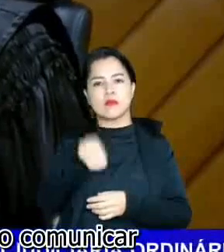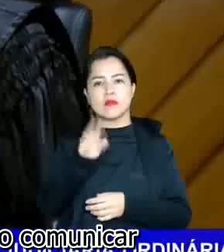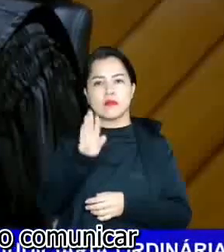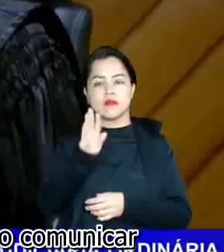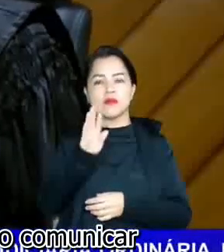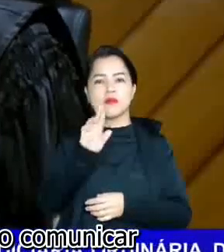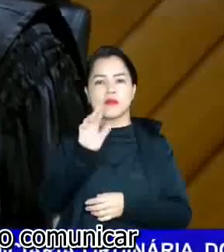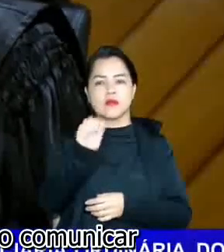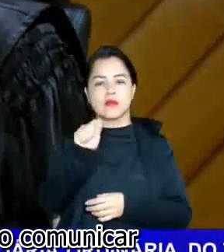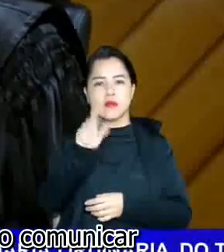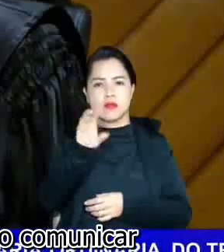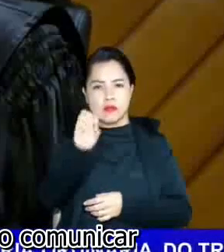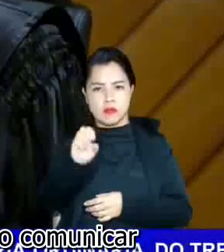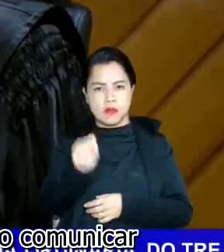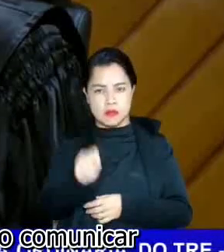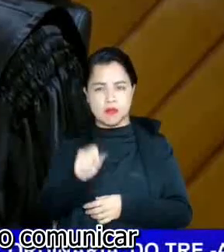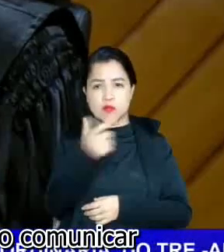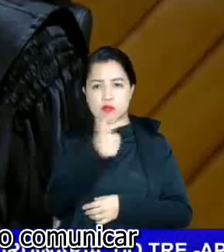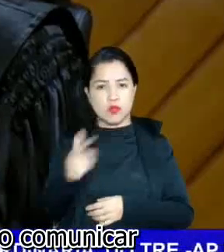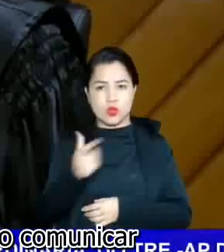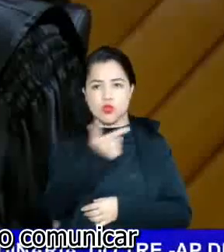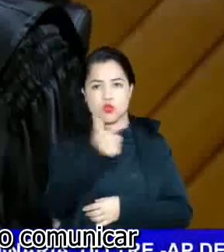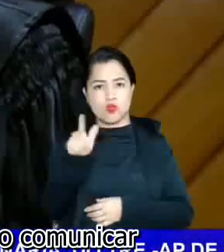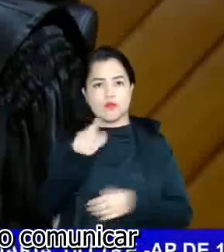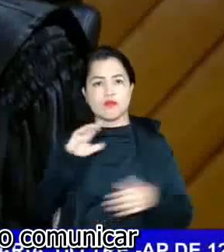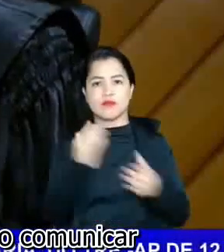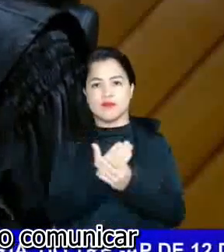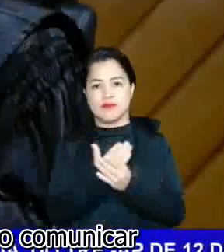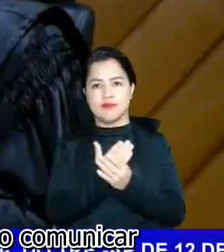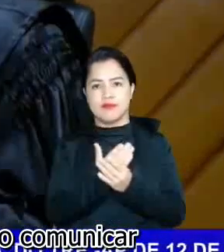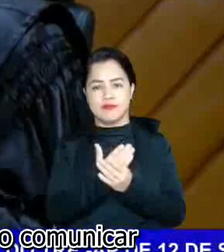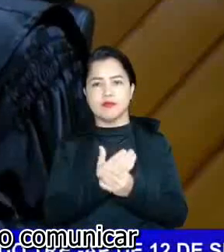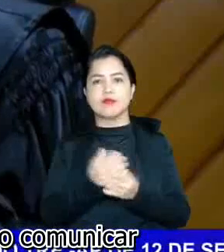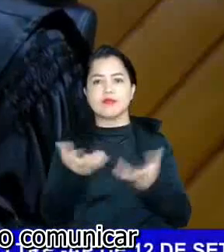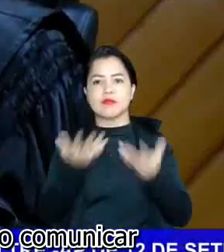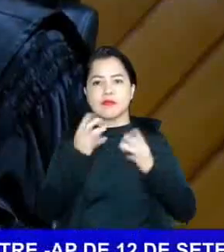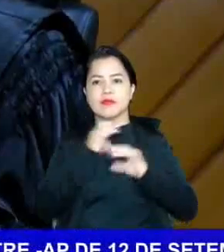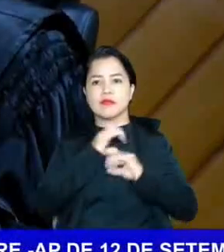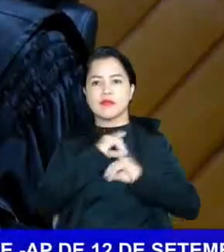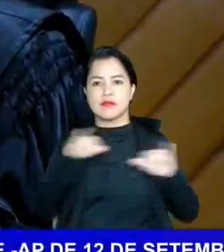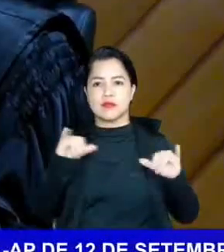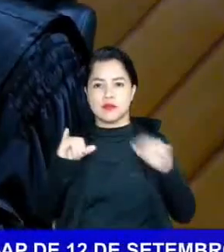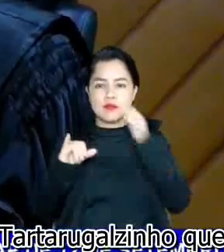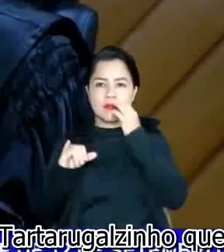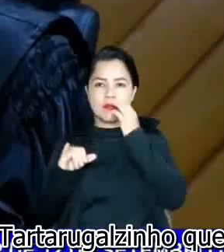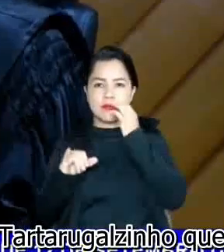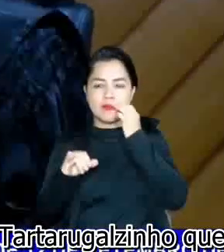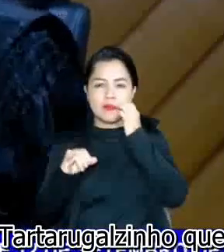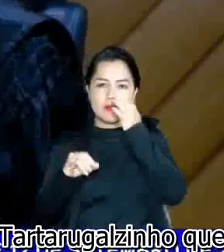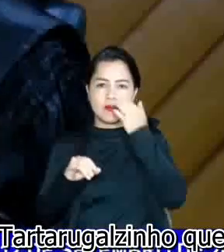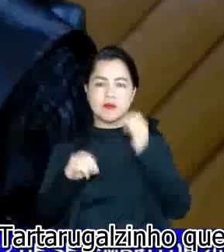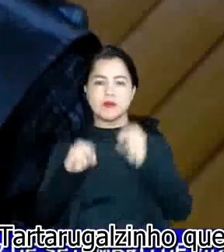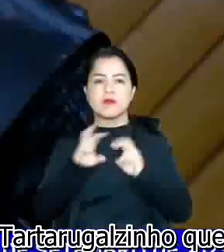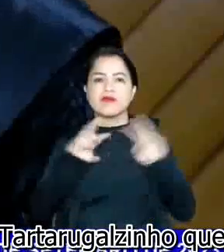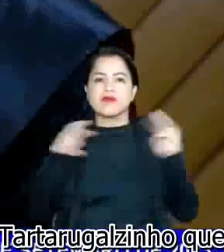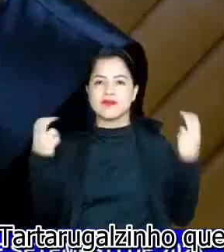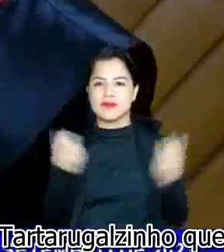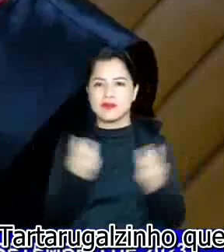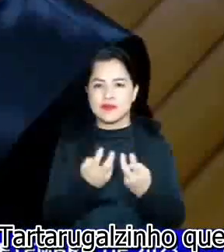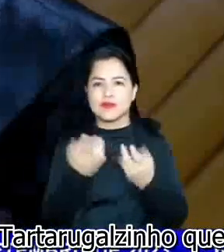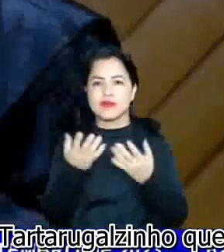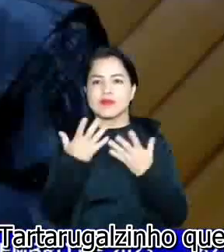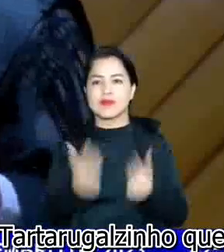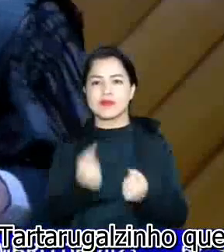ilustre relator. Não há outros processos em pauta. Eu quero comunicar aos ilustres pares que recebemos